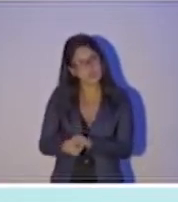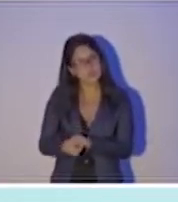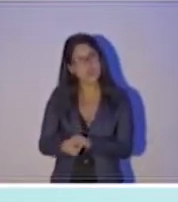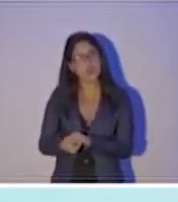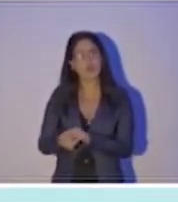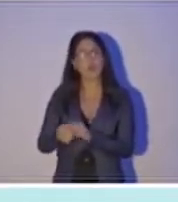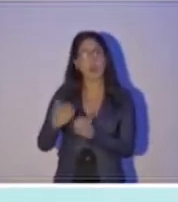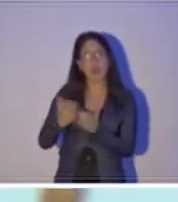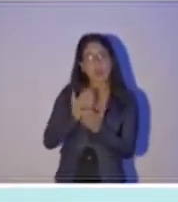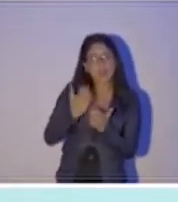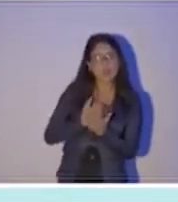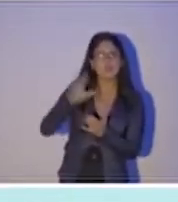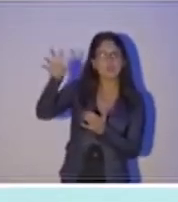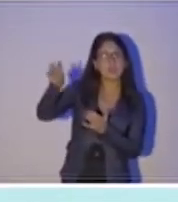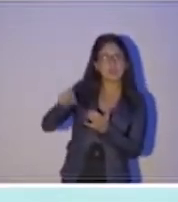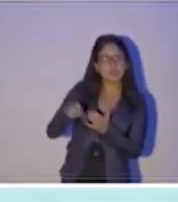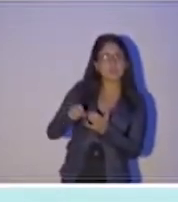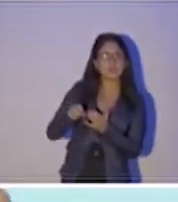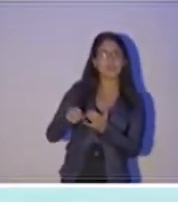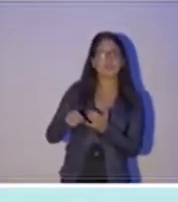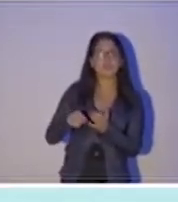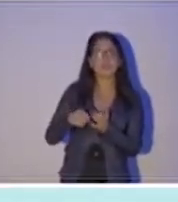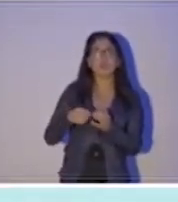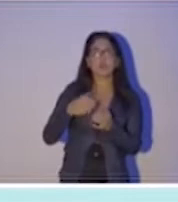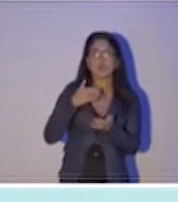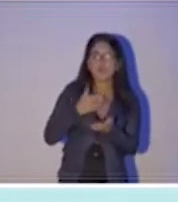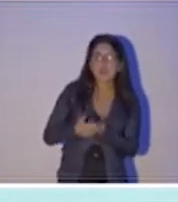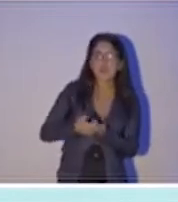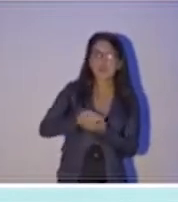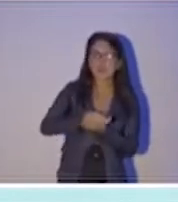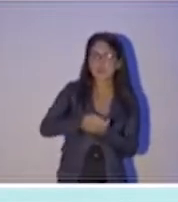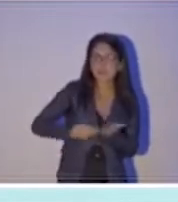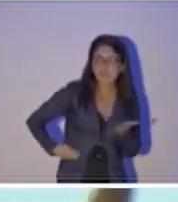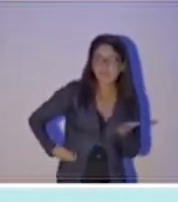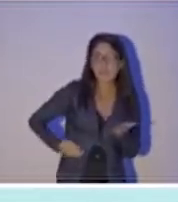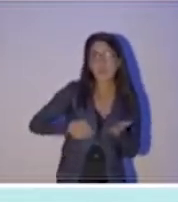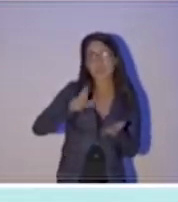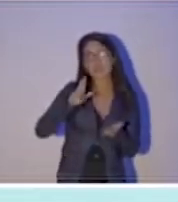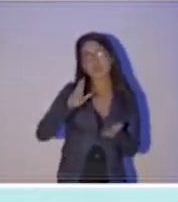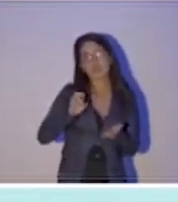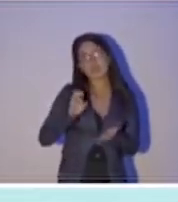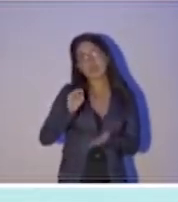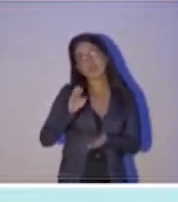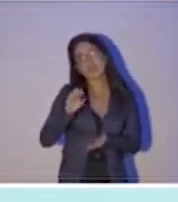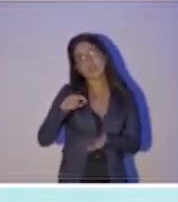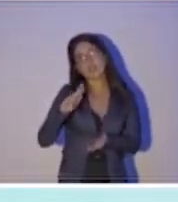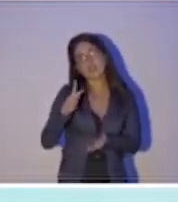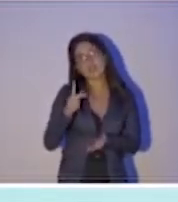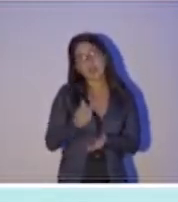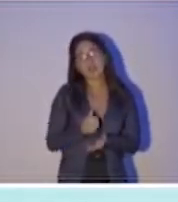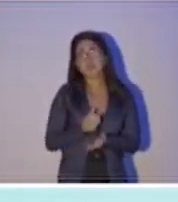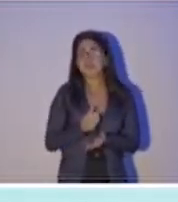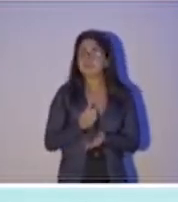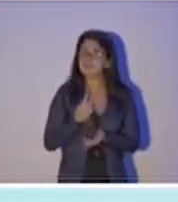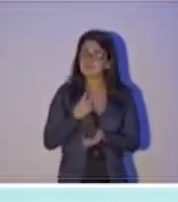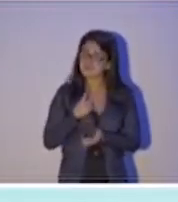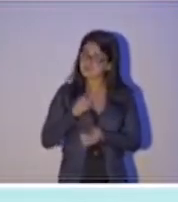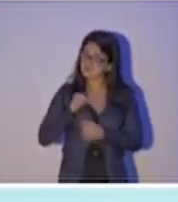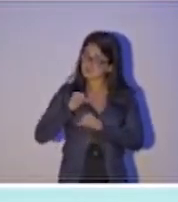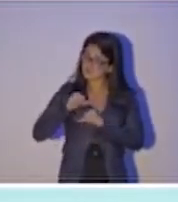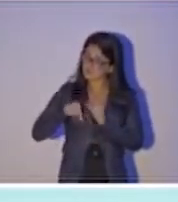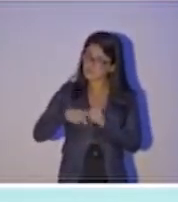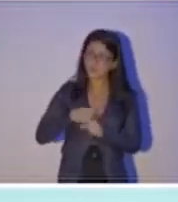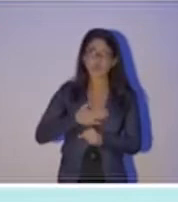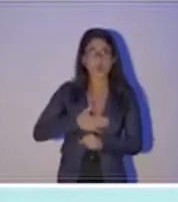pegando livro, escrevendo resenha crítica, eu gostei mais. E agora eu estou amando